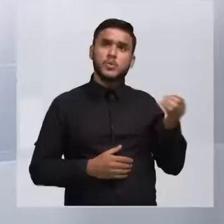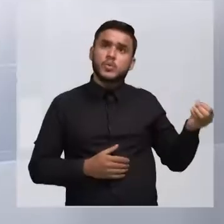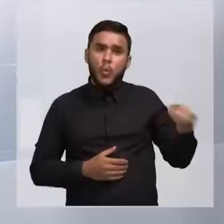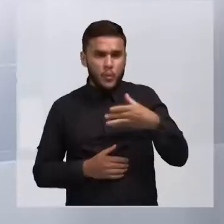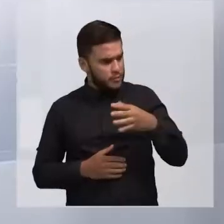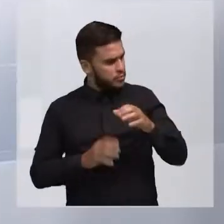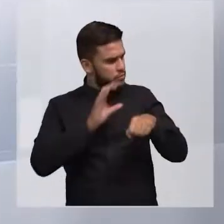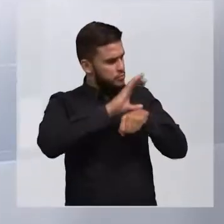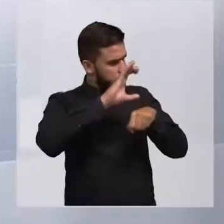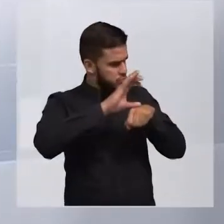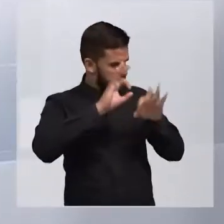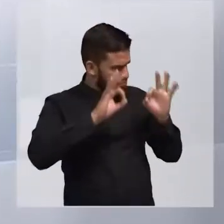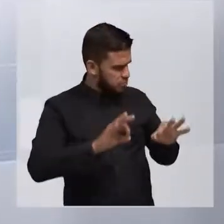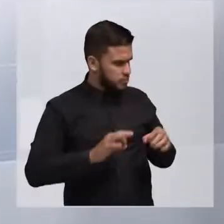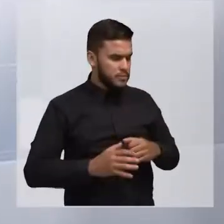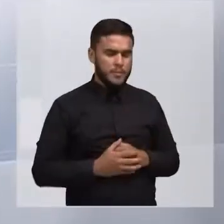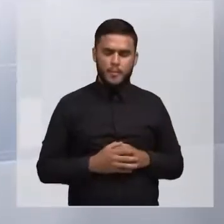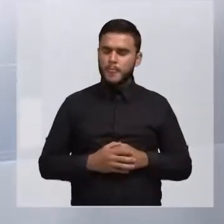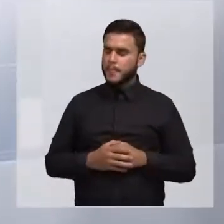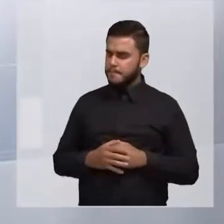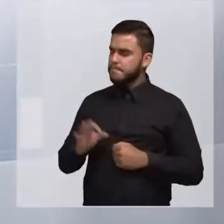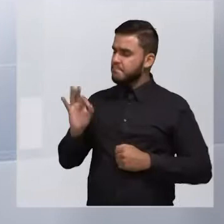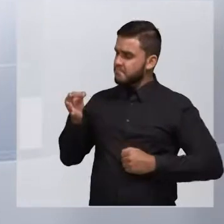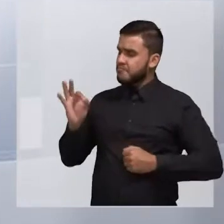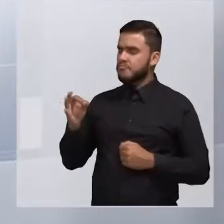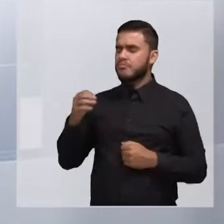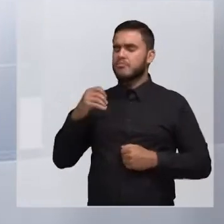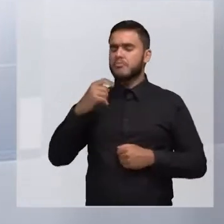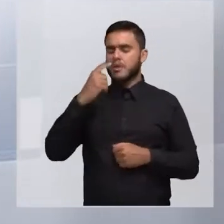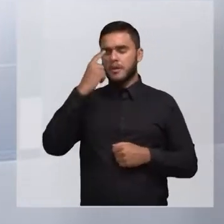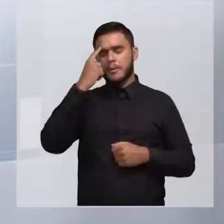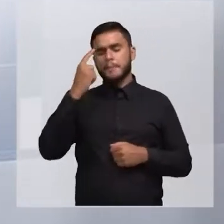Desde da posse de Dilma Rousseff no segundo mandato,